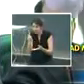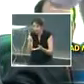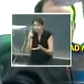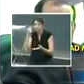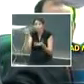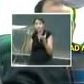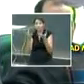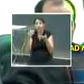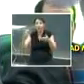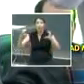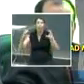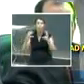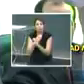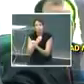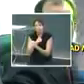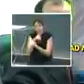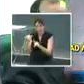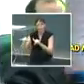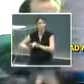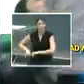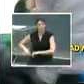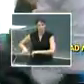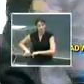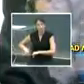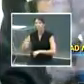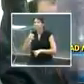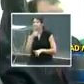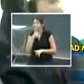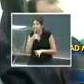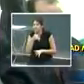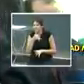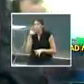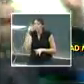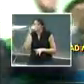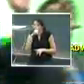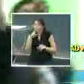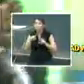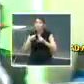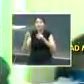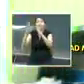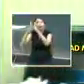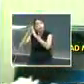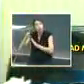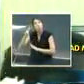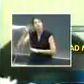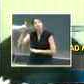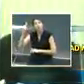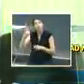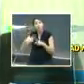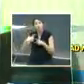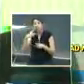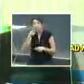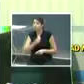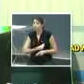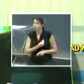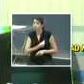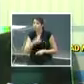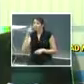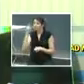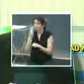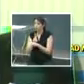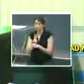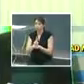choro, mesmo na angústia, levante a tua mão e adore a Deus pelo que está acontecendo na tua vida.